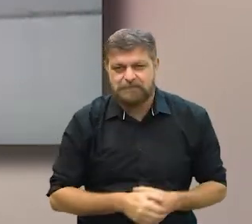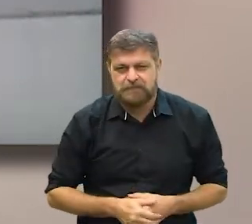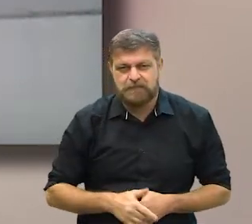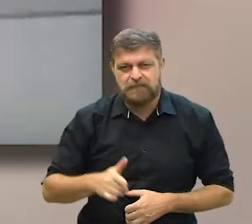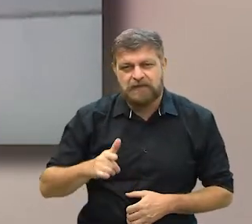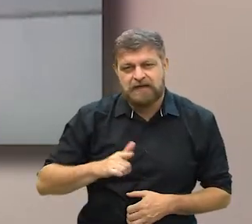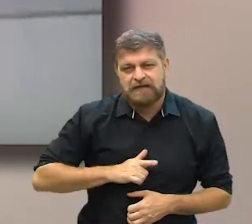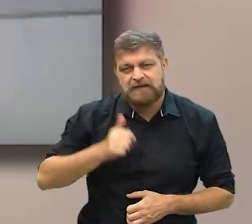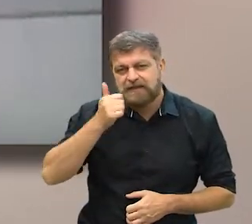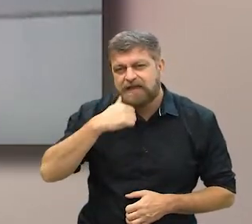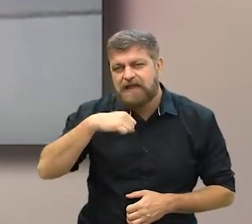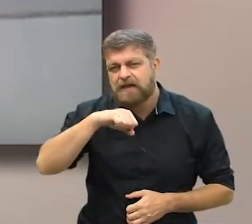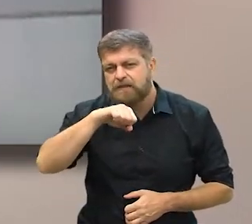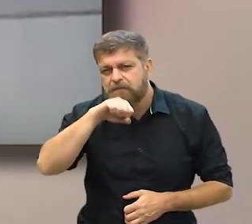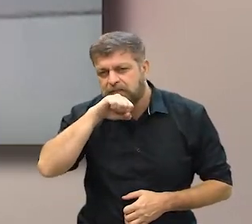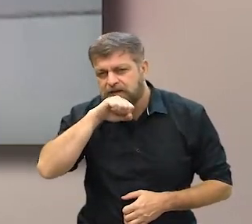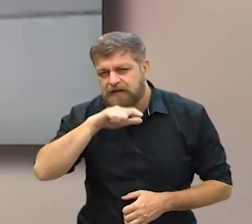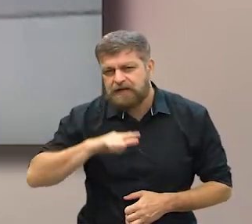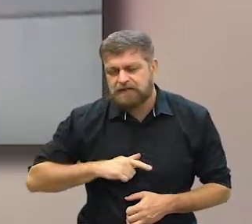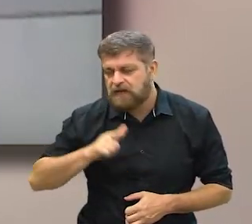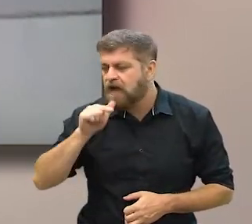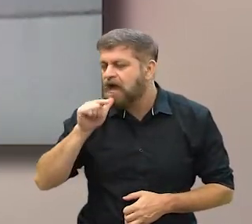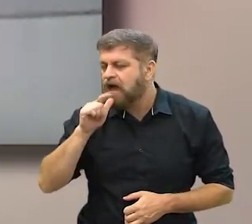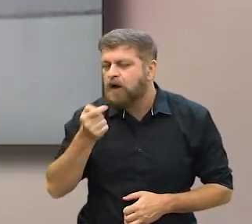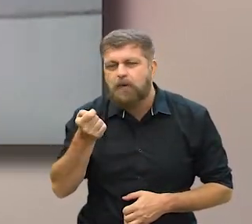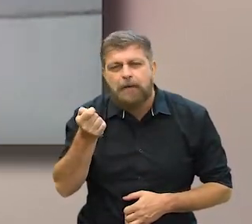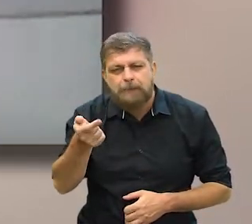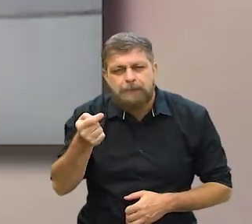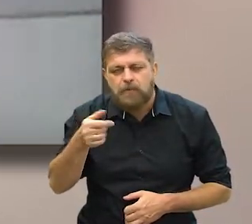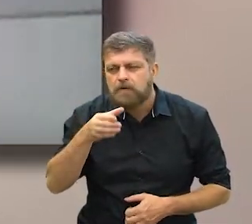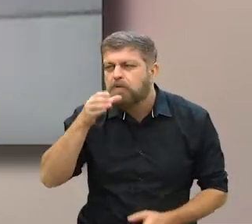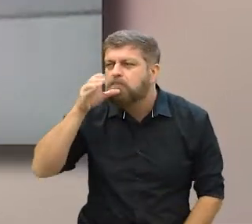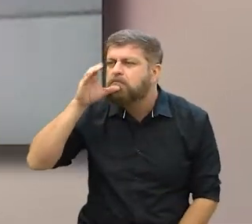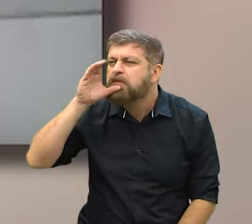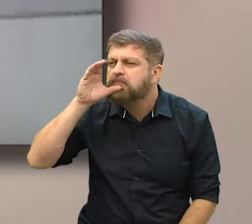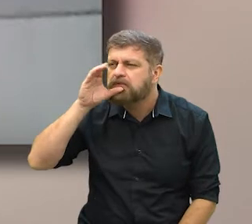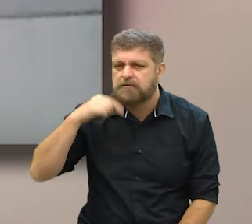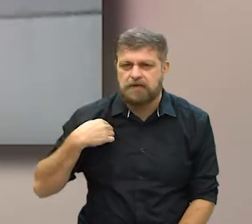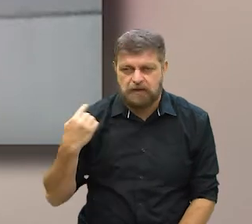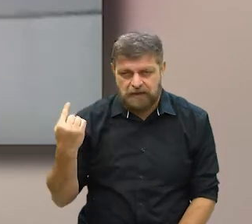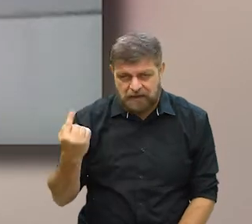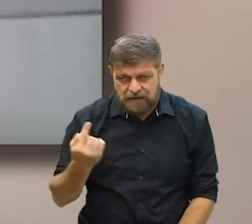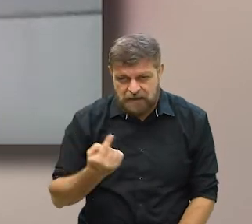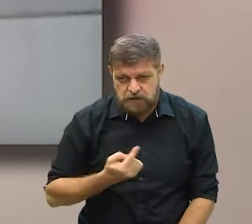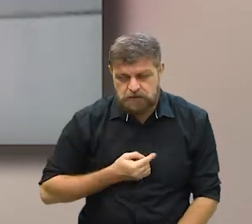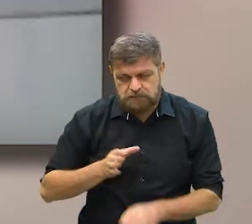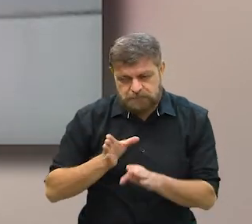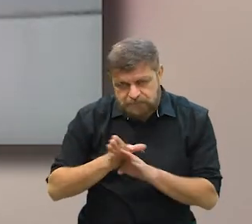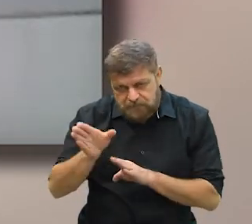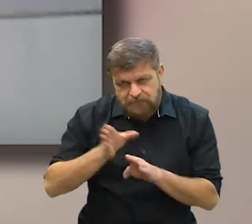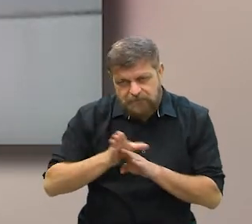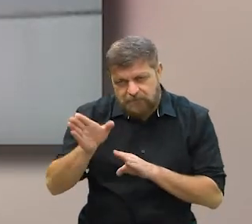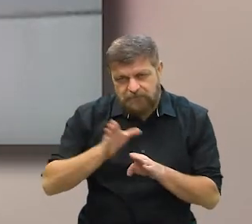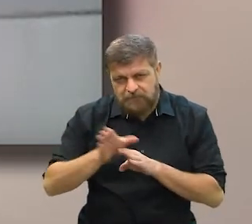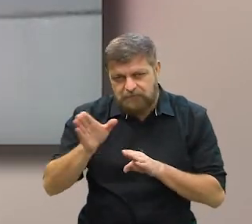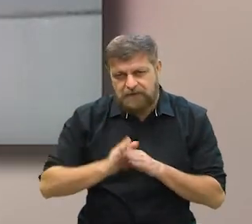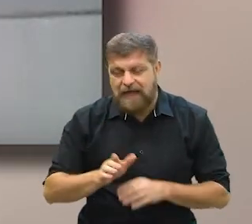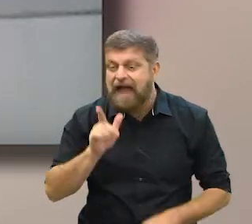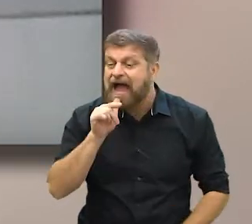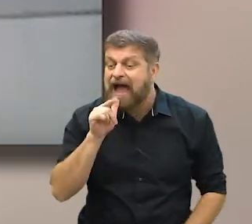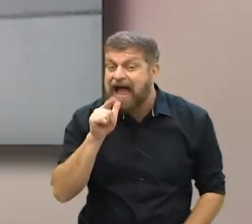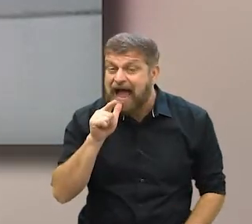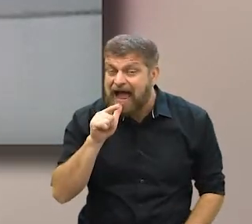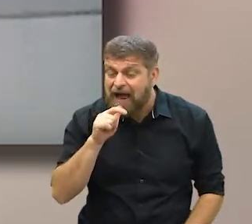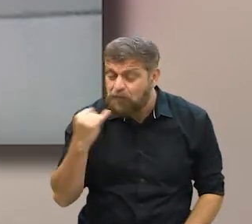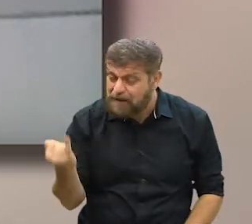tem mãe que toma pouca água, né, aqui a gente até fez uma live sobre a hidratação,